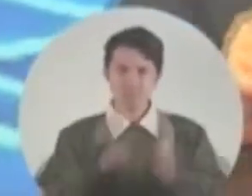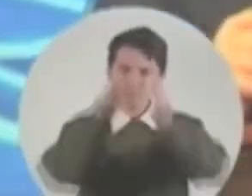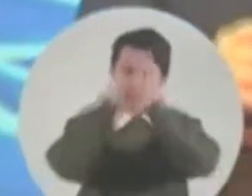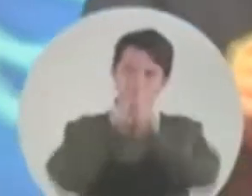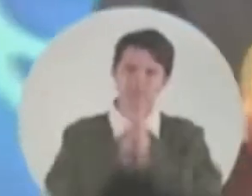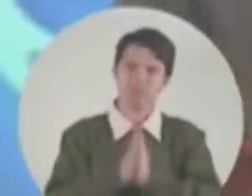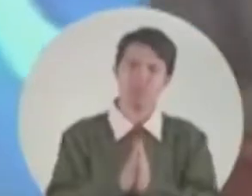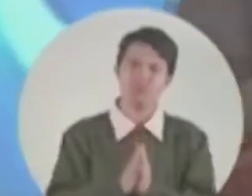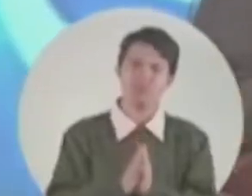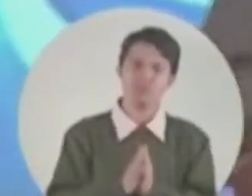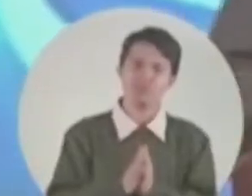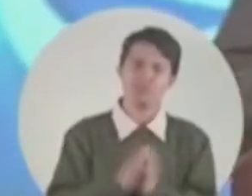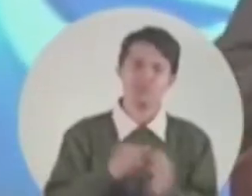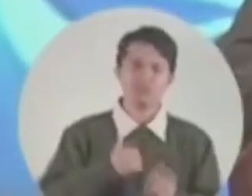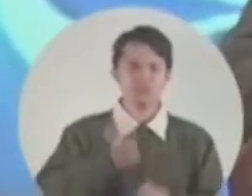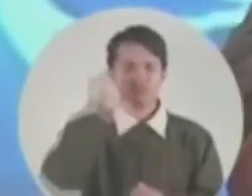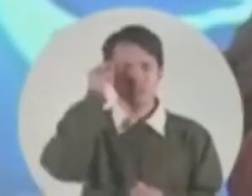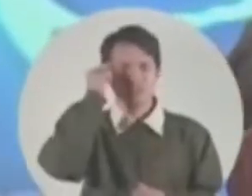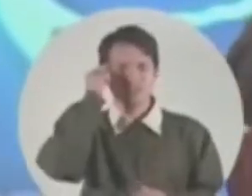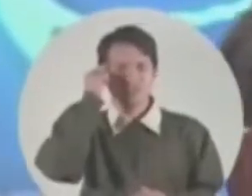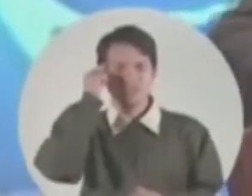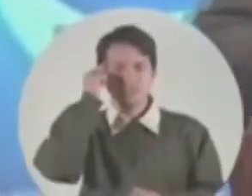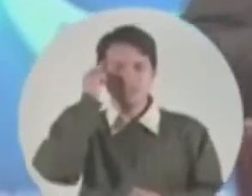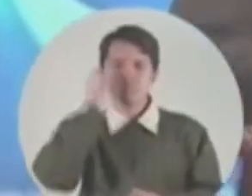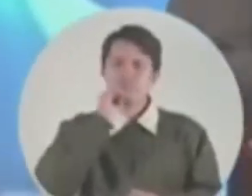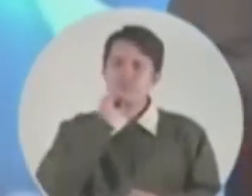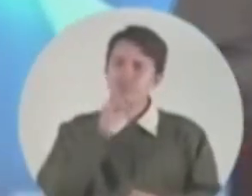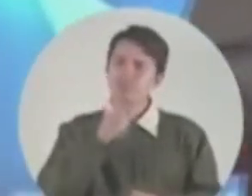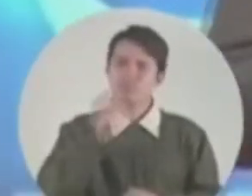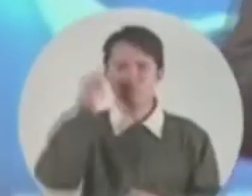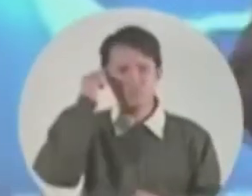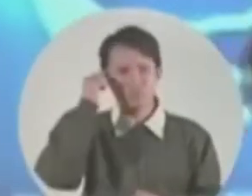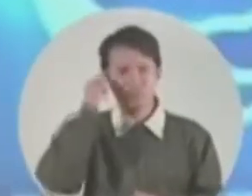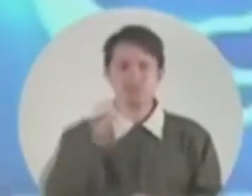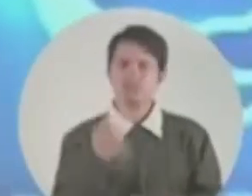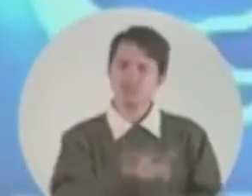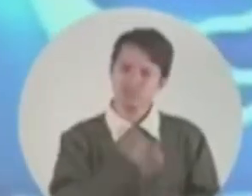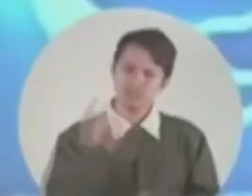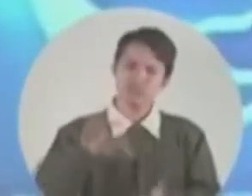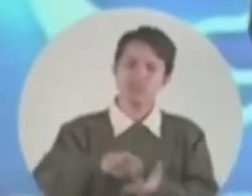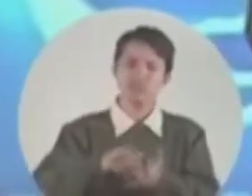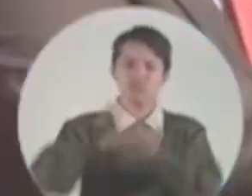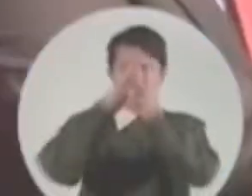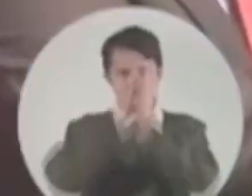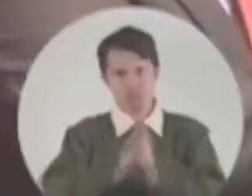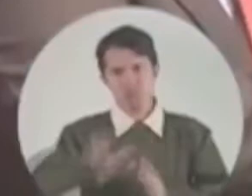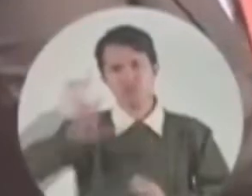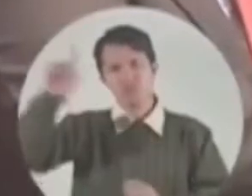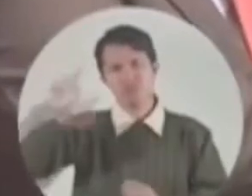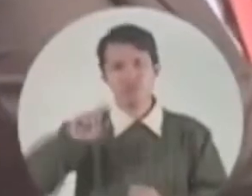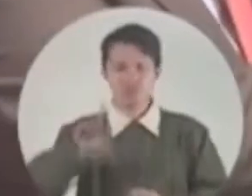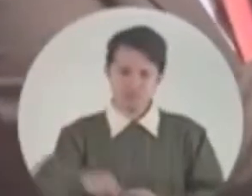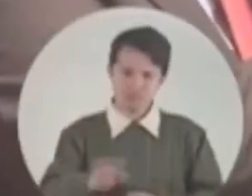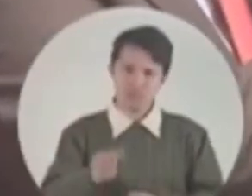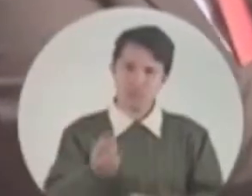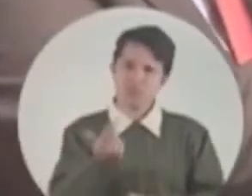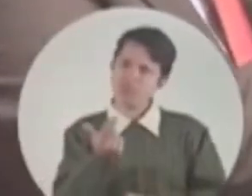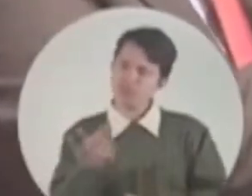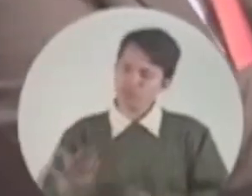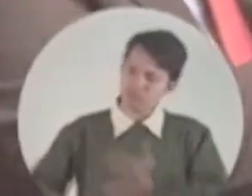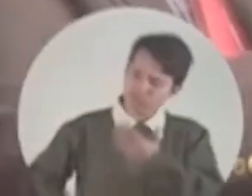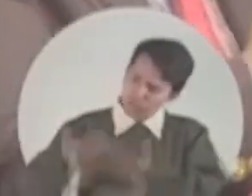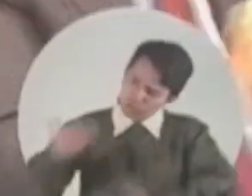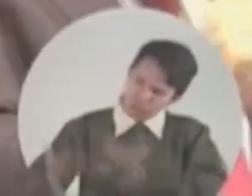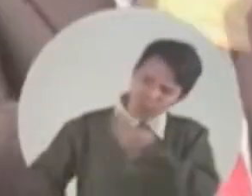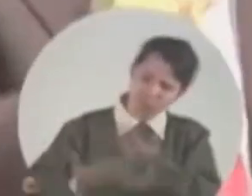E quando eu olho para essa face da adoração, eu entendo que nós adoramos a Deus